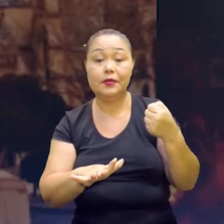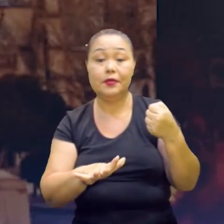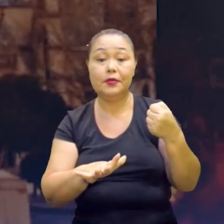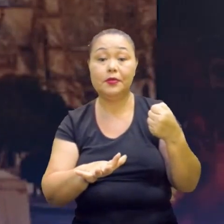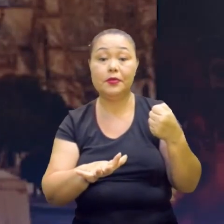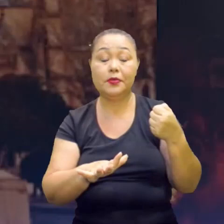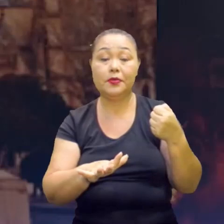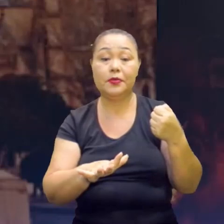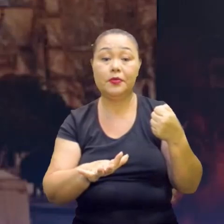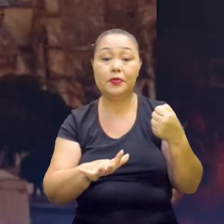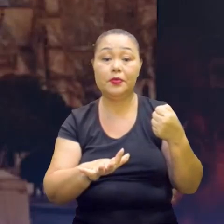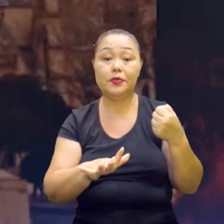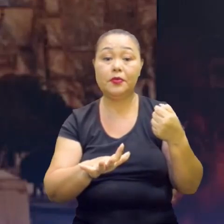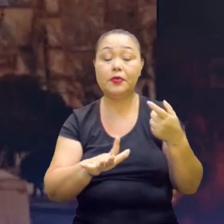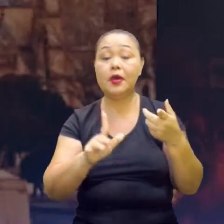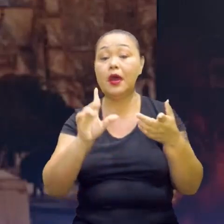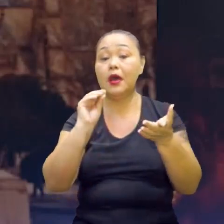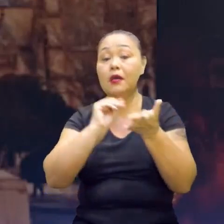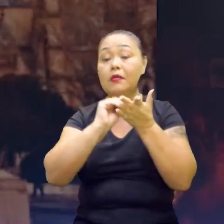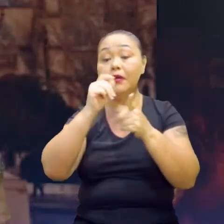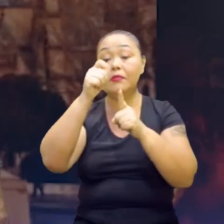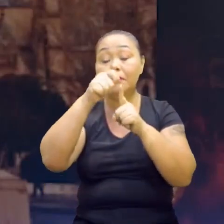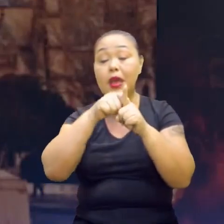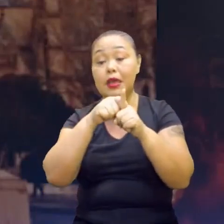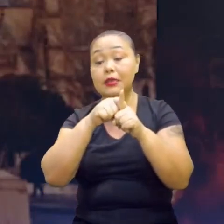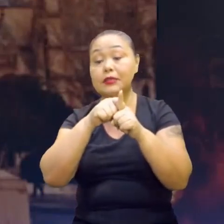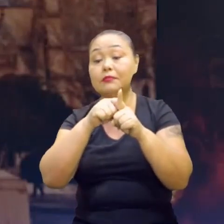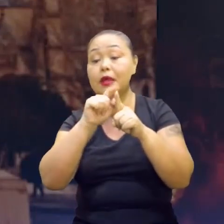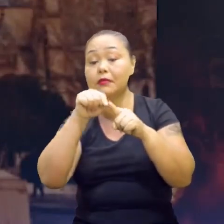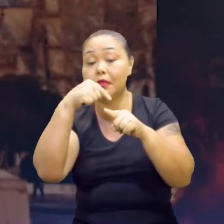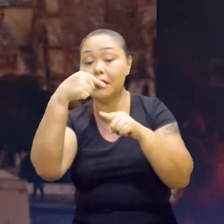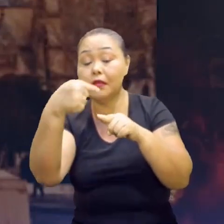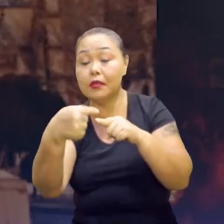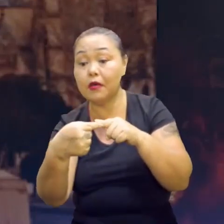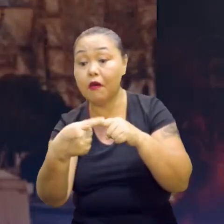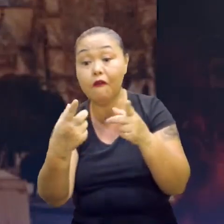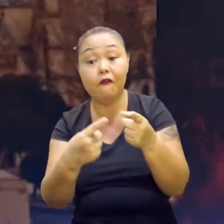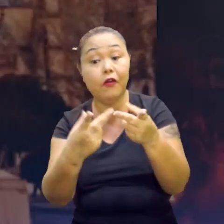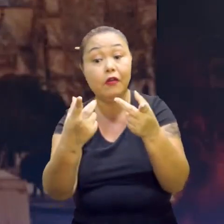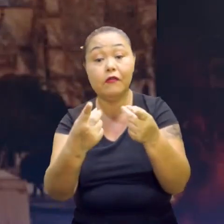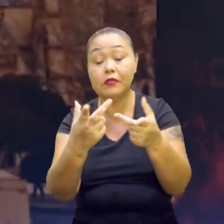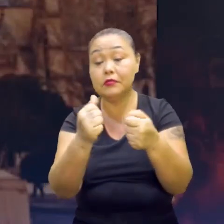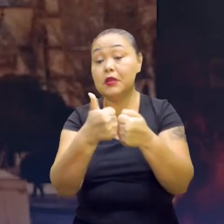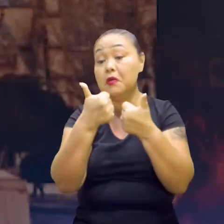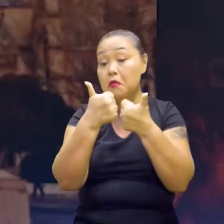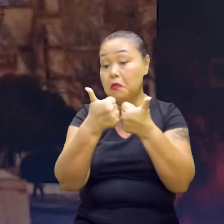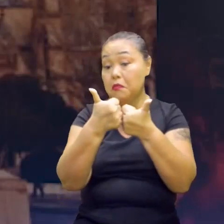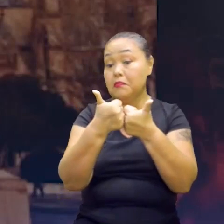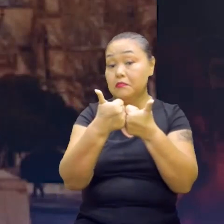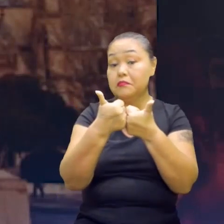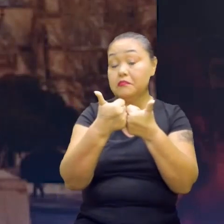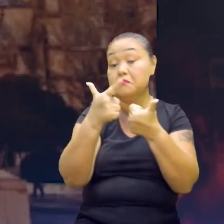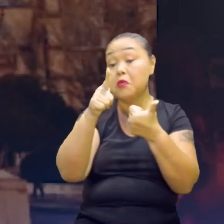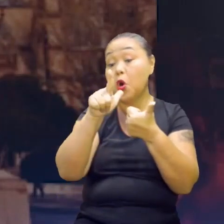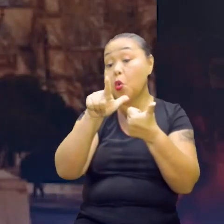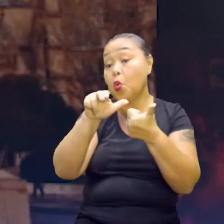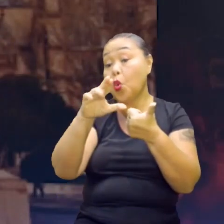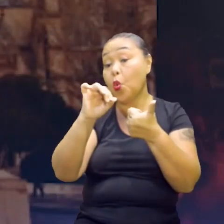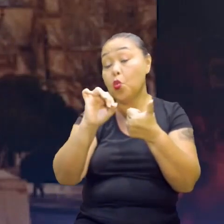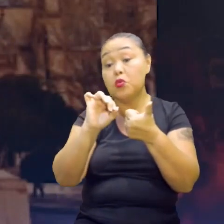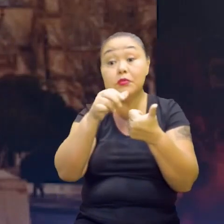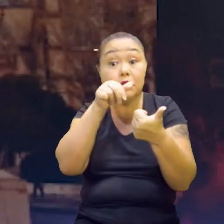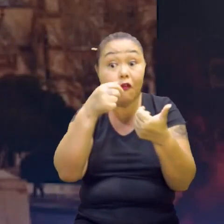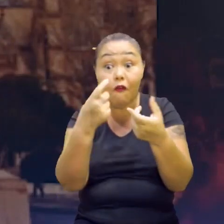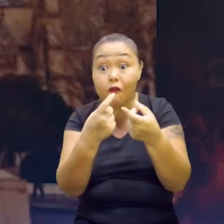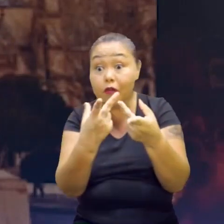faltando um mês para vencer o produto. Vendeu, está no lucro. Se não, vai